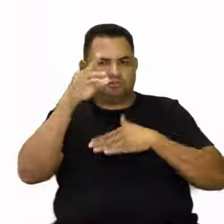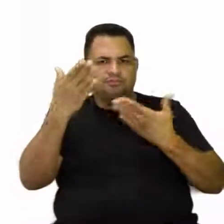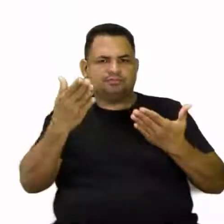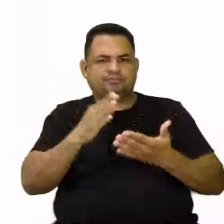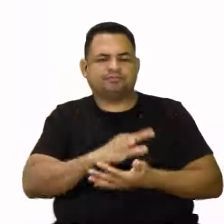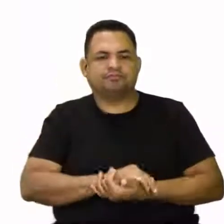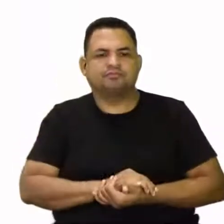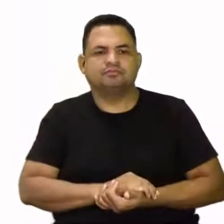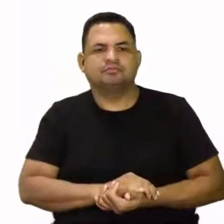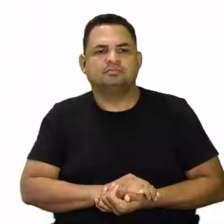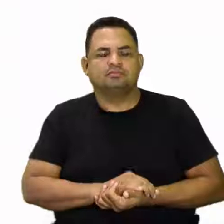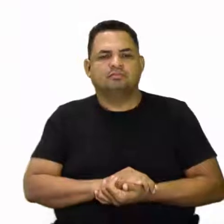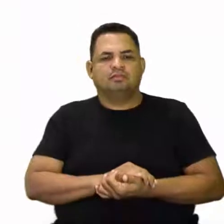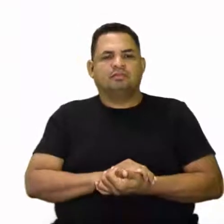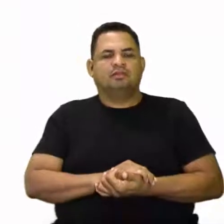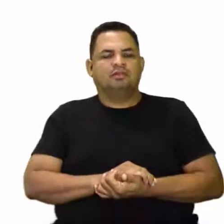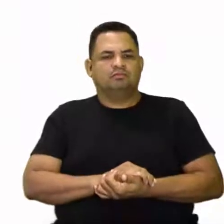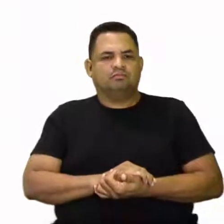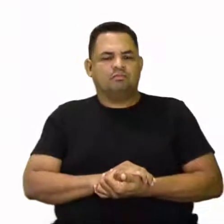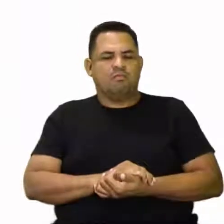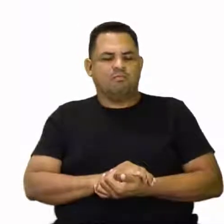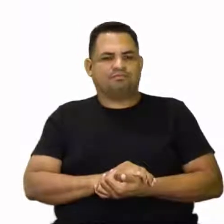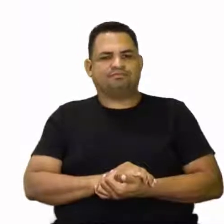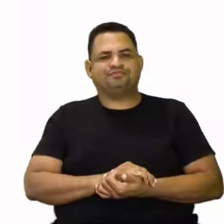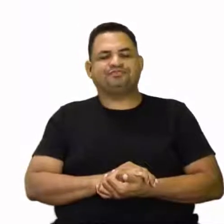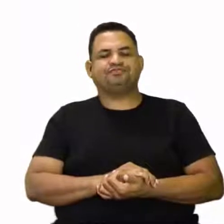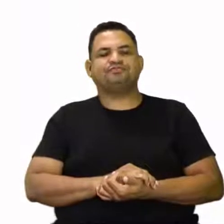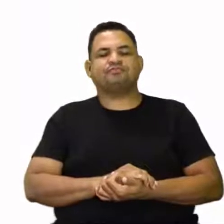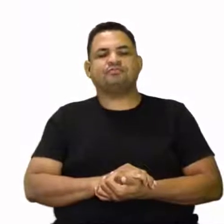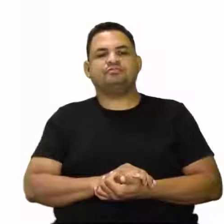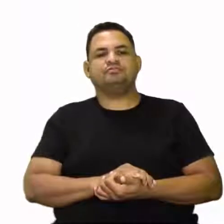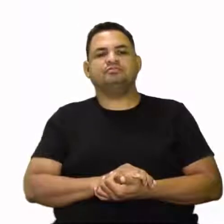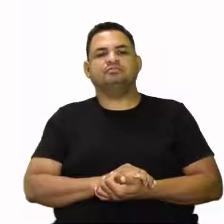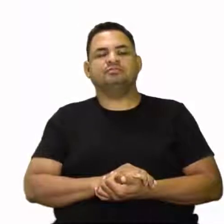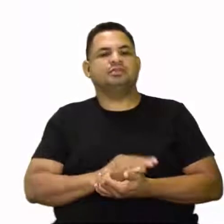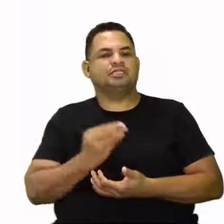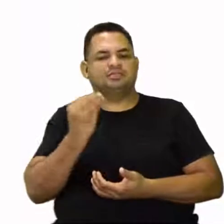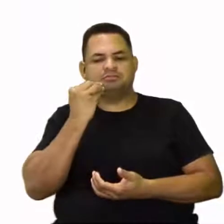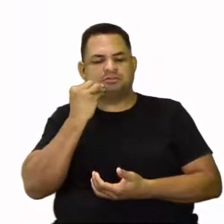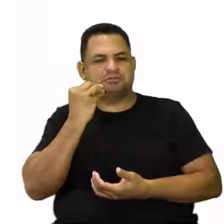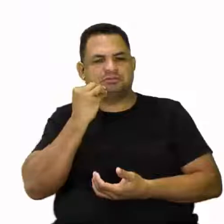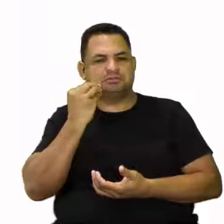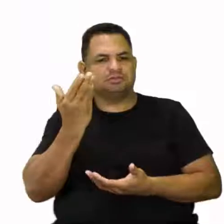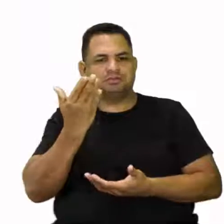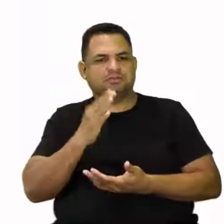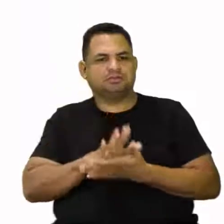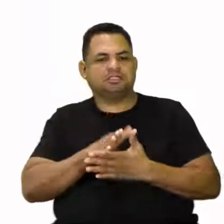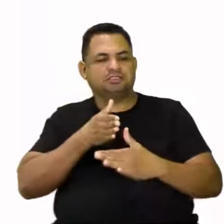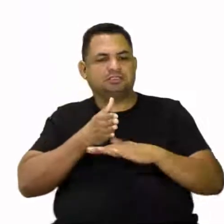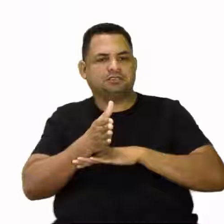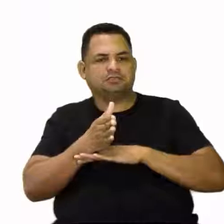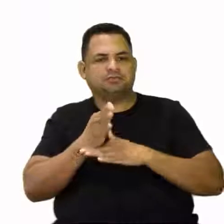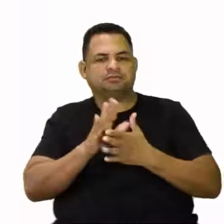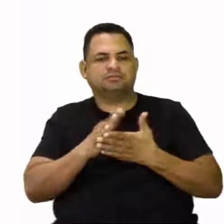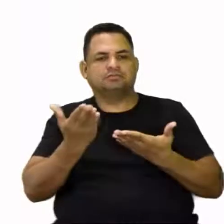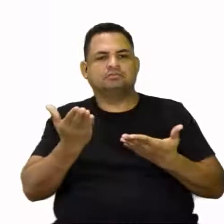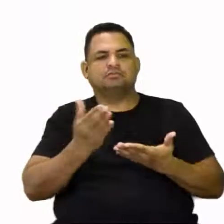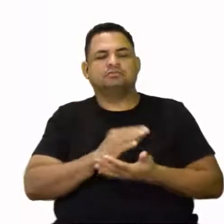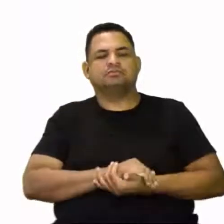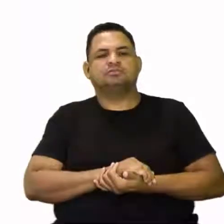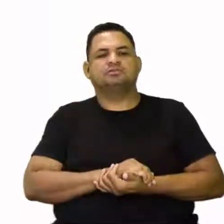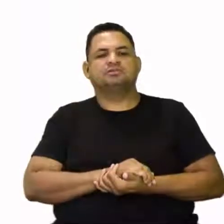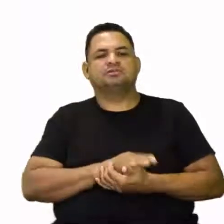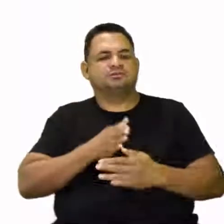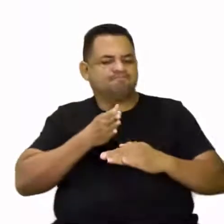uma questão de ser criativos, então? Ele nem tenta ser criativo, ele já é direto. Ele vai ali